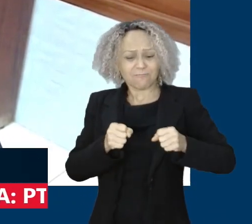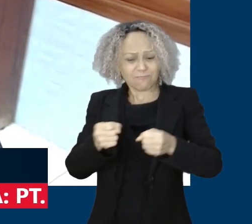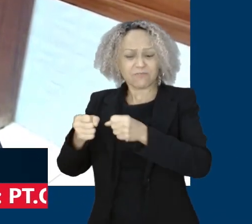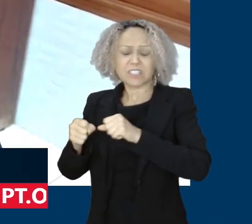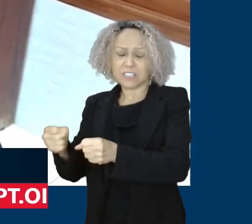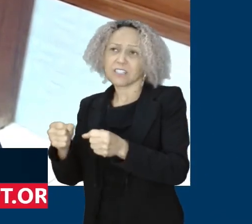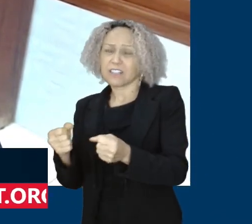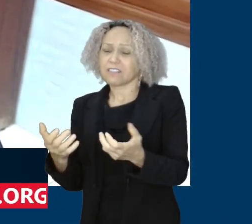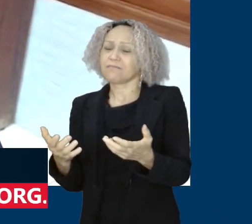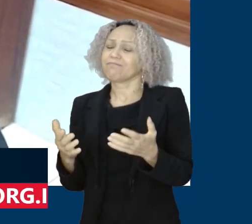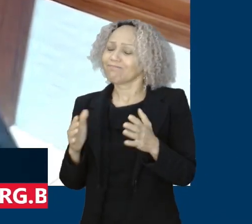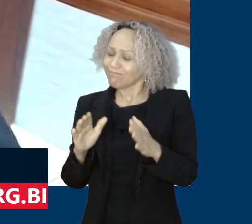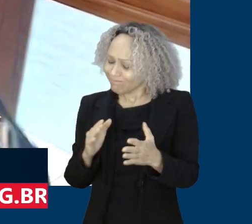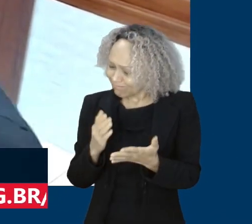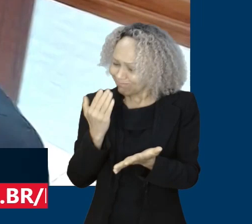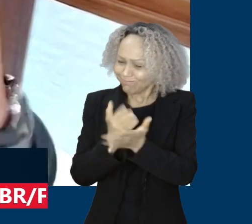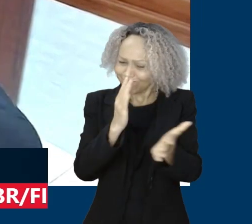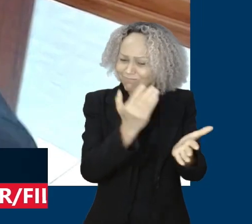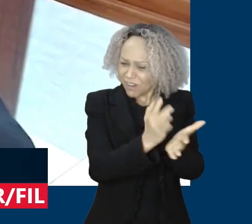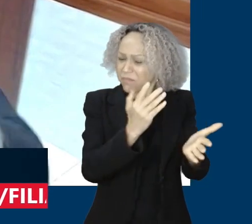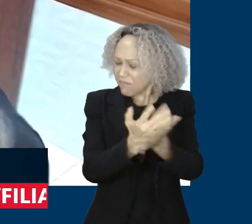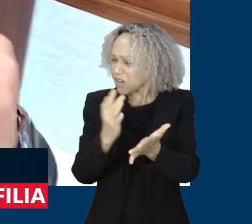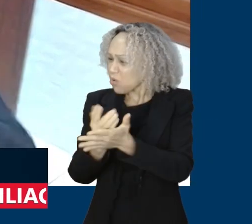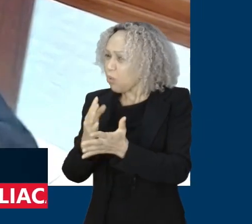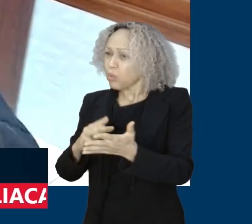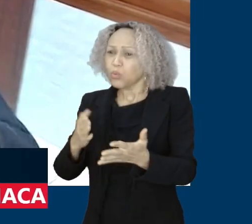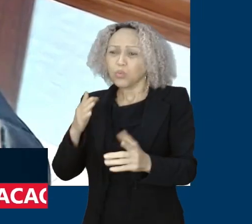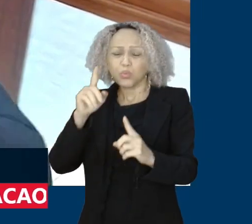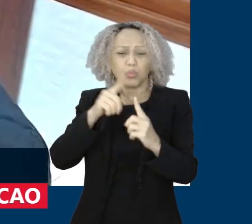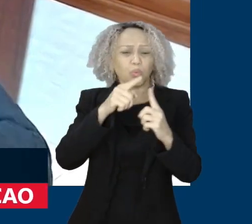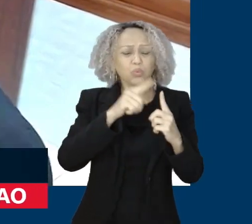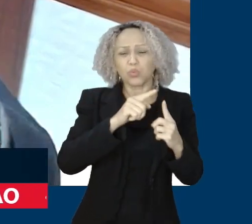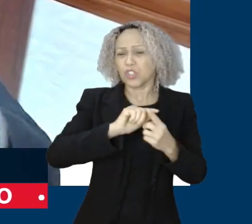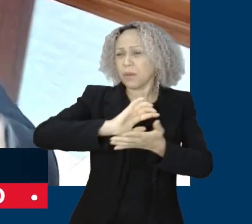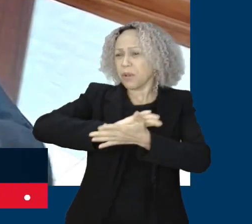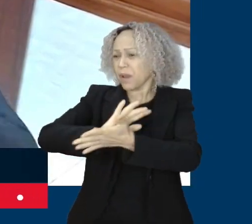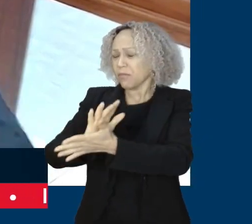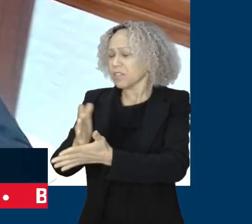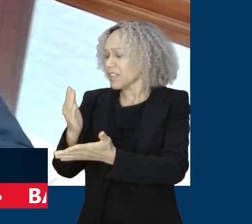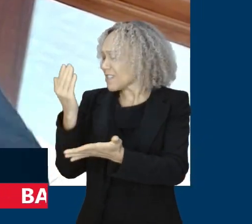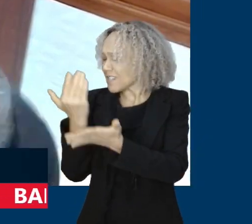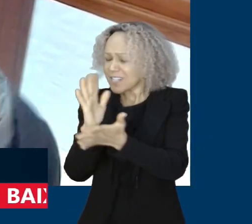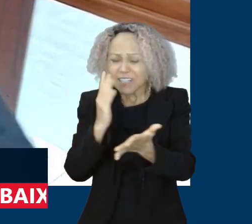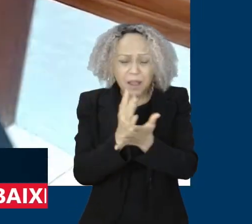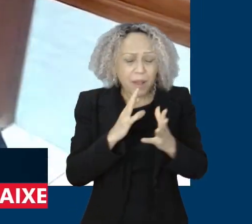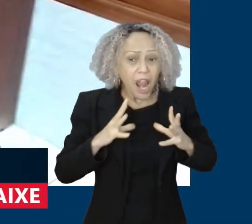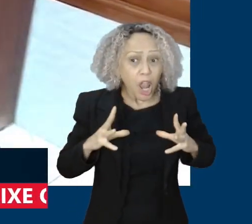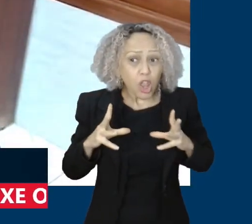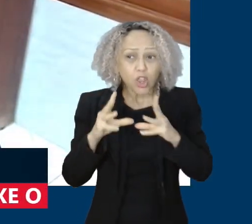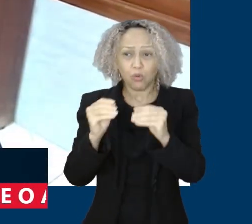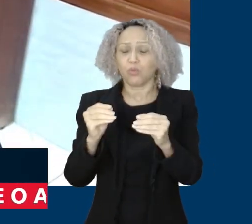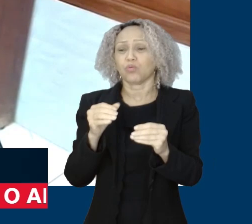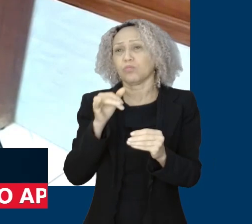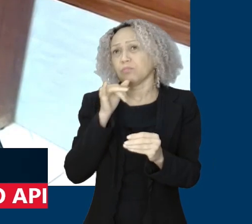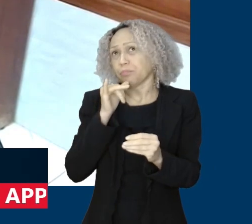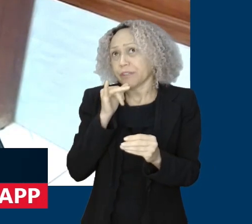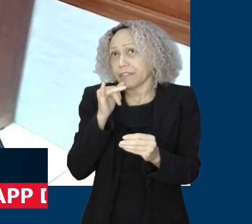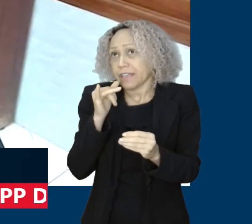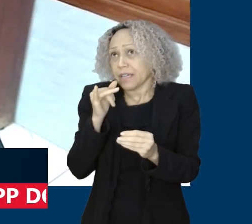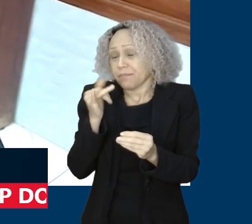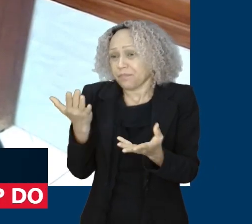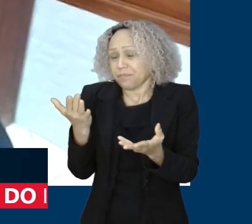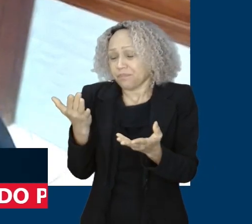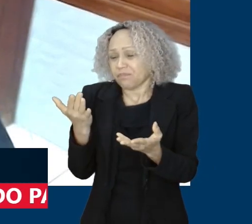quilombola, e buscar equilíbrio salarial entre homens e mulheres, que contempla principalmente, claro, a